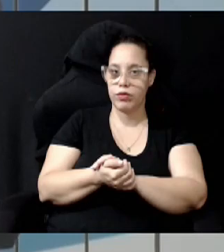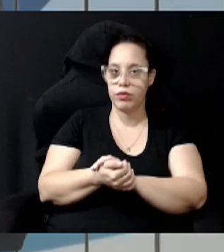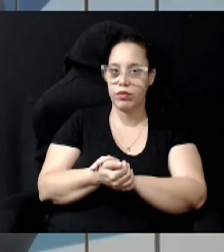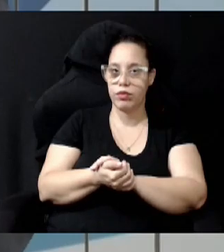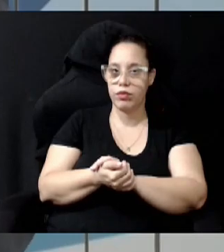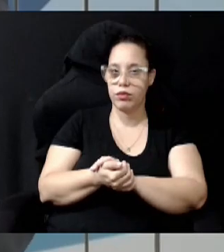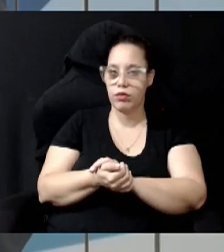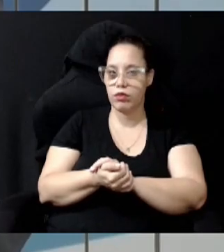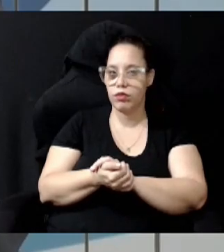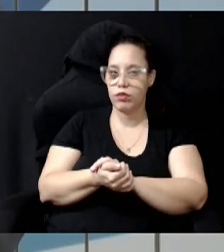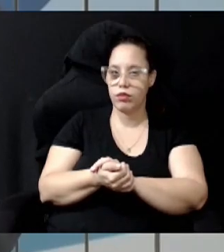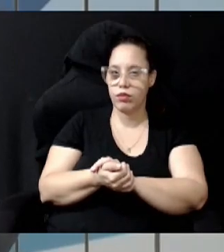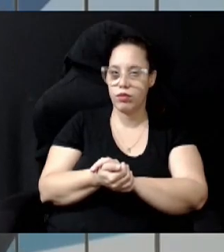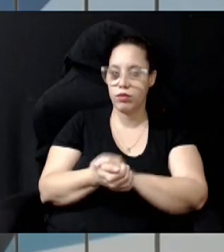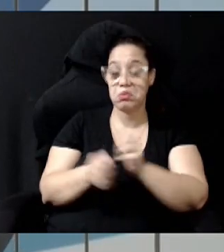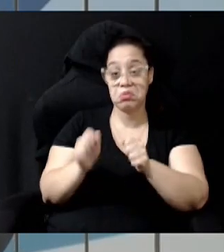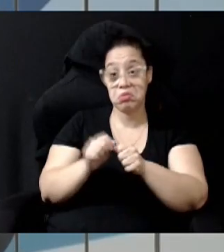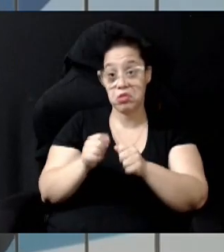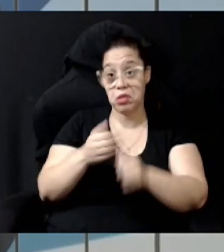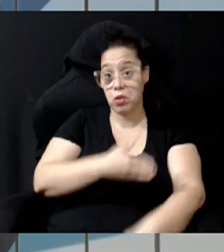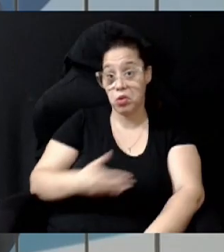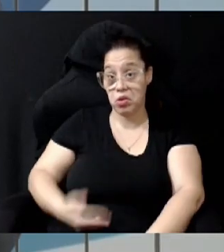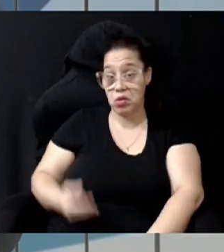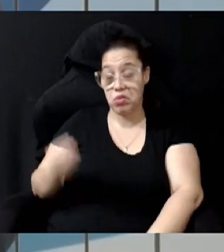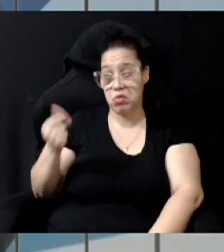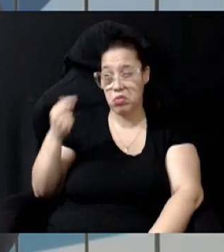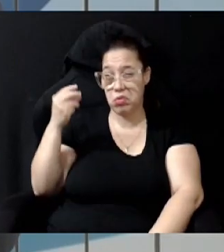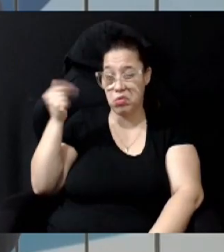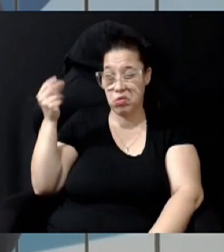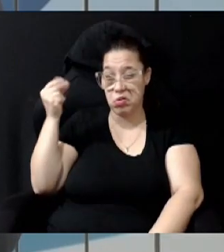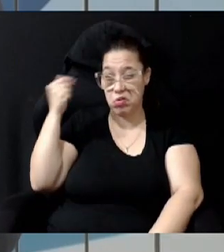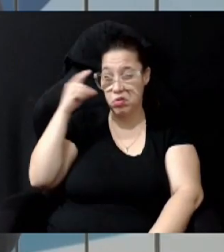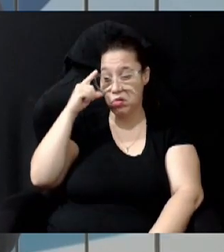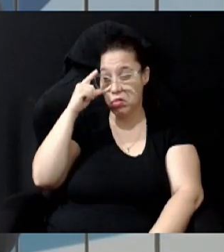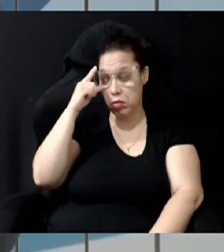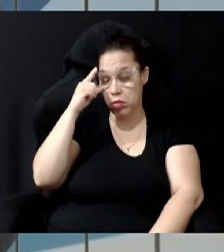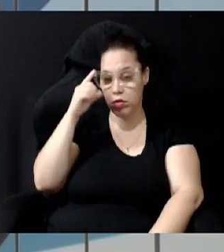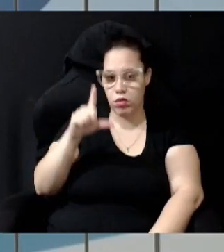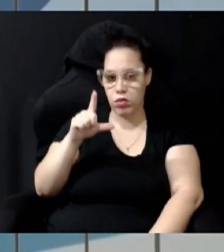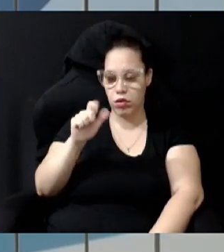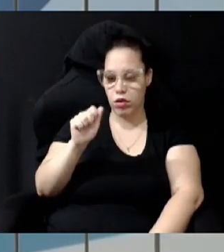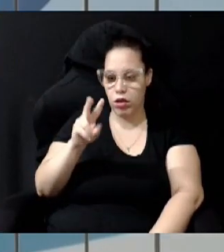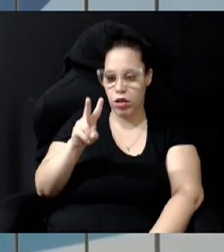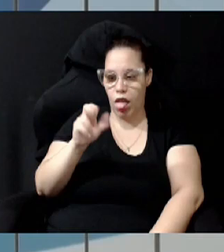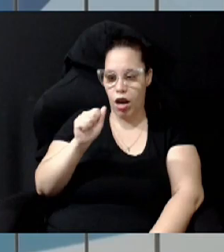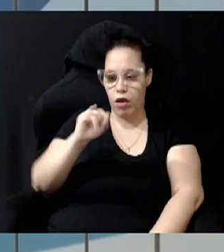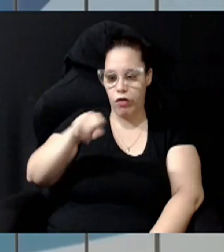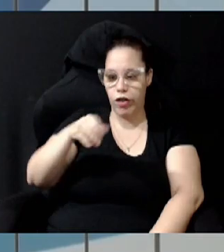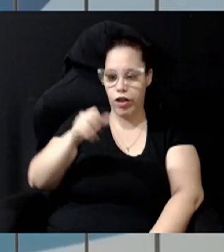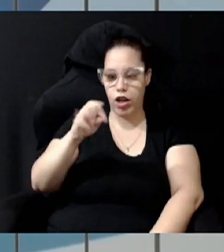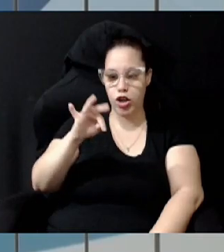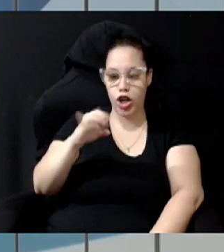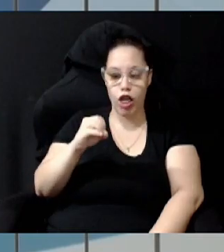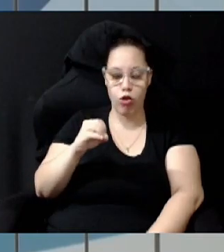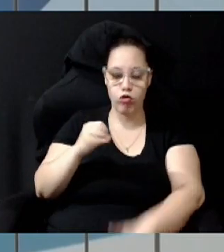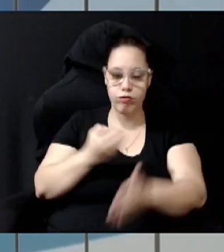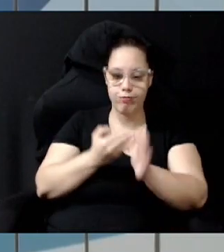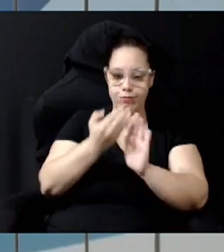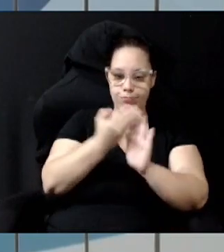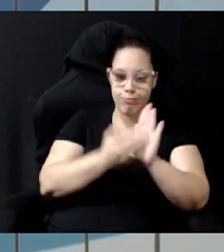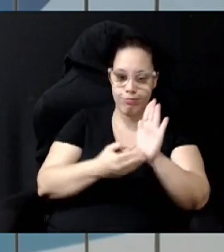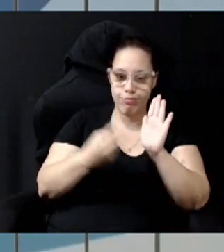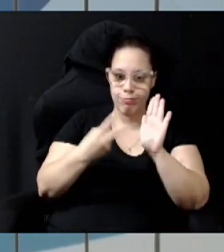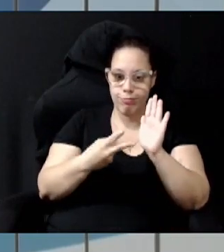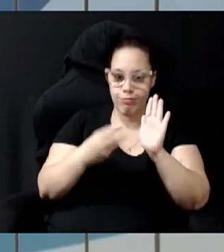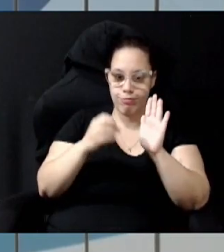que faziam parte do governo na época. Okay? Sim. Então a Lava Jato, ela produziu em 2000, e apesar